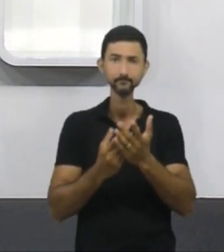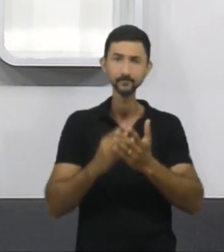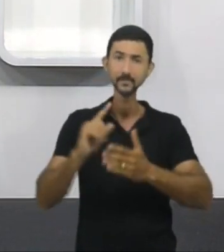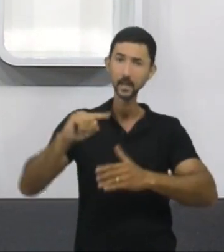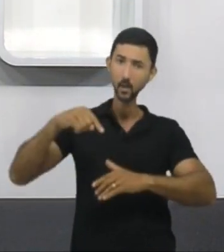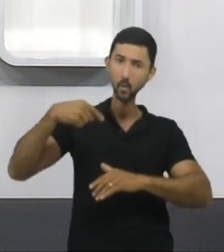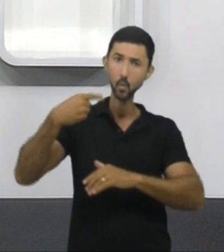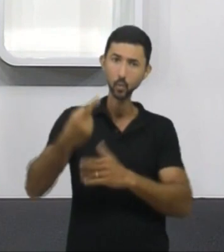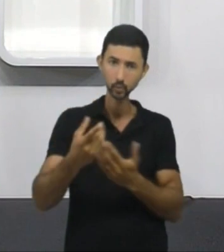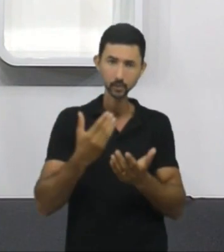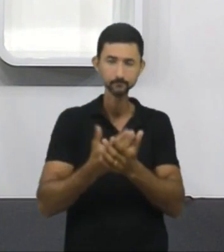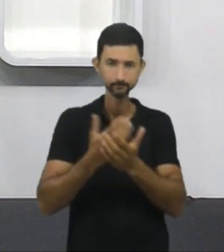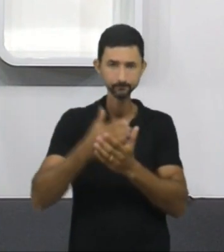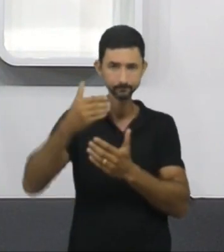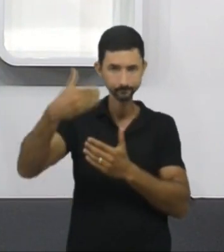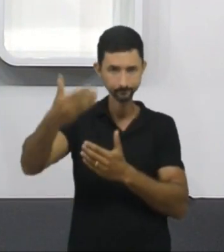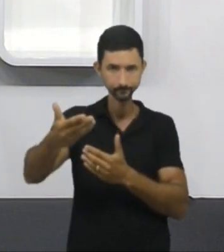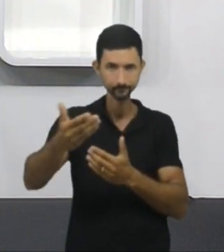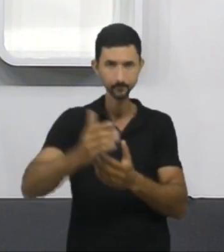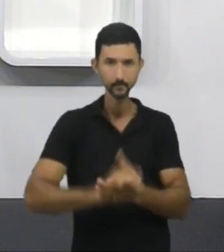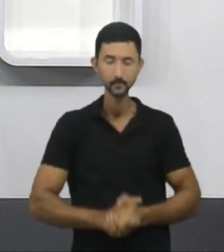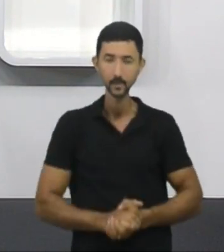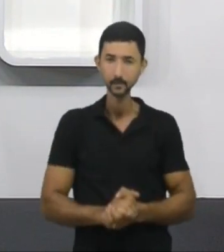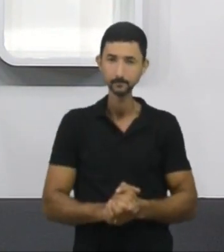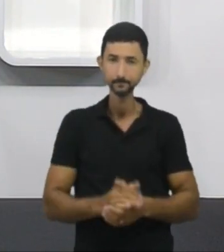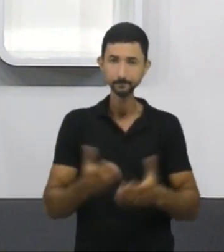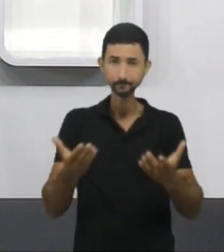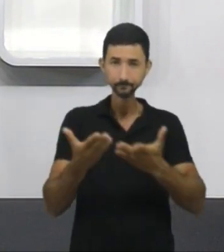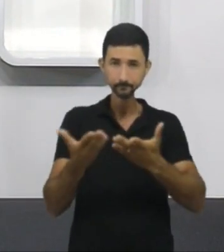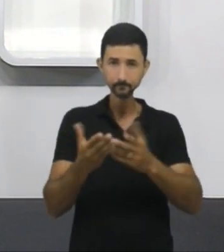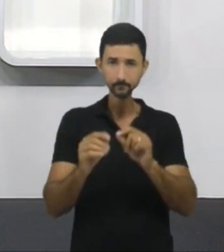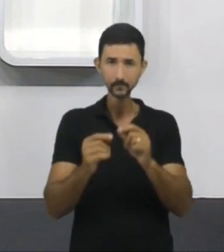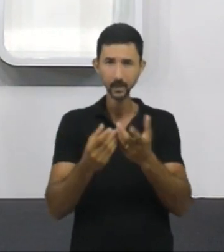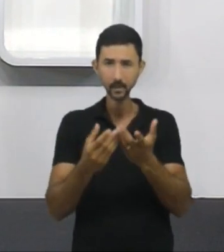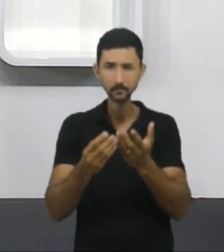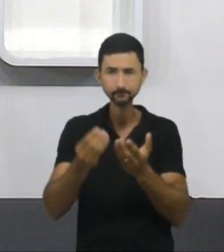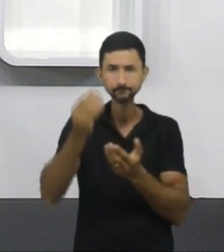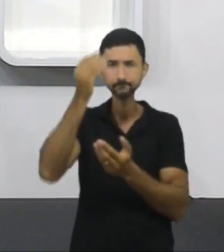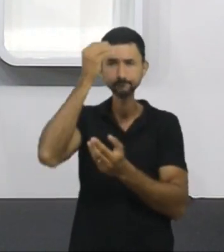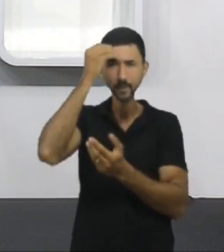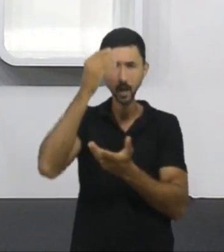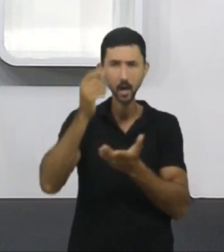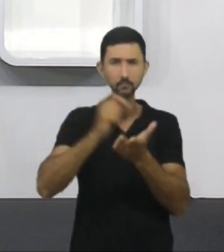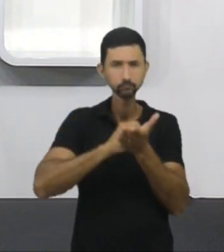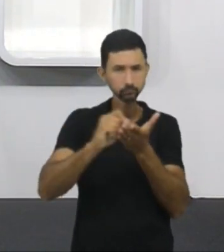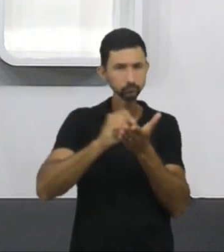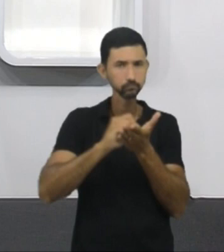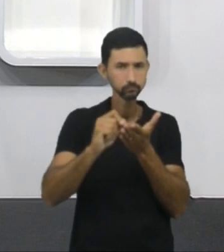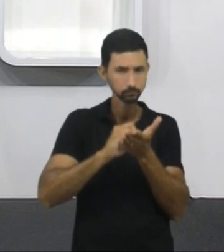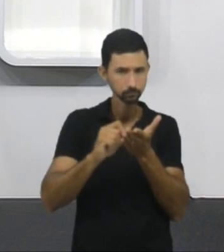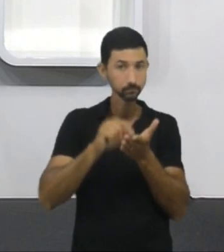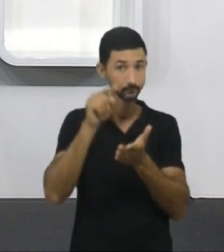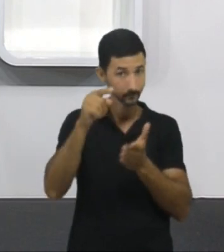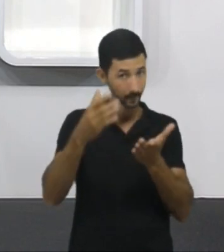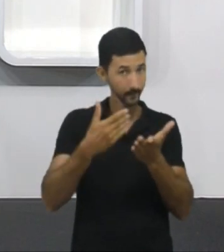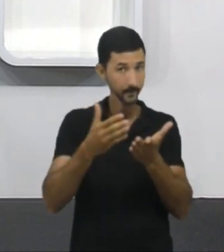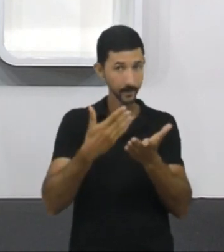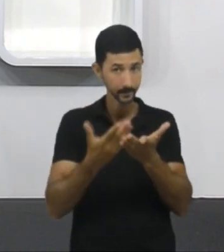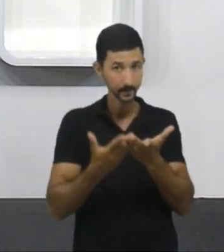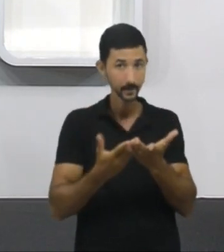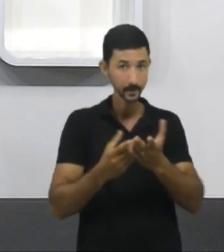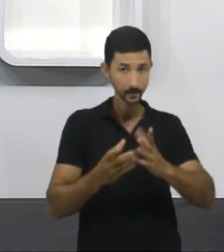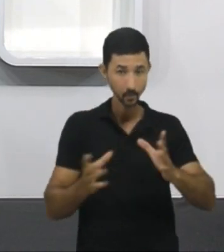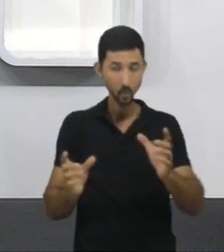subordinação, que nós vamos ver nas aulas mais à frente. Por enquanto, você guarda aí para você, faz o registro no seu caderno, que